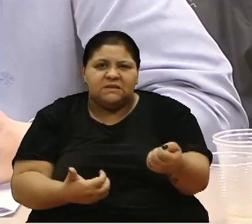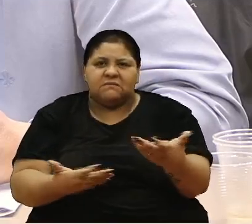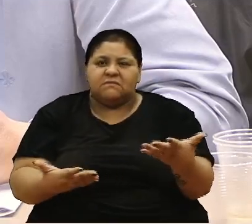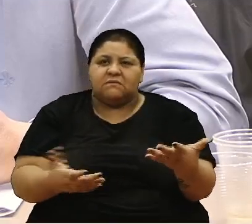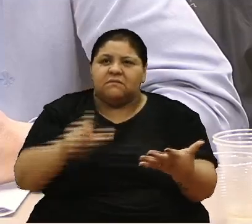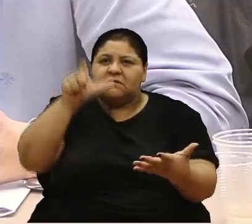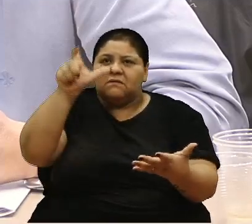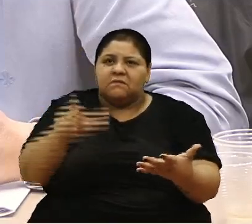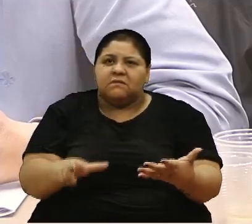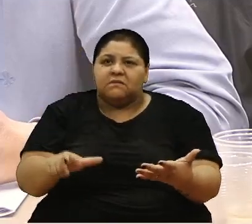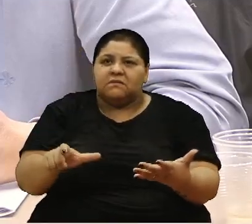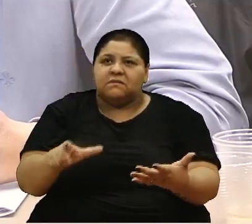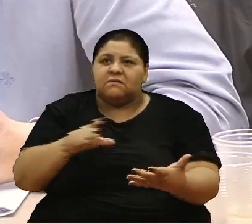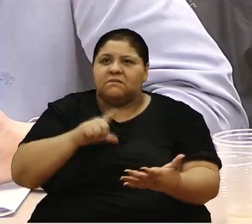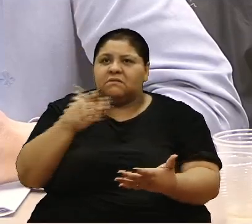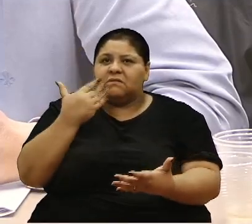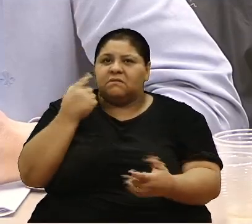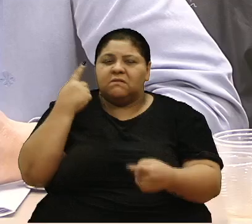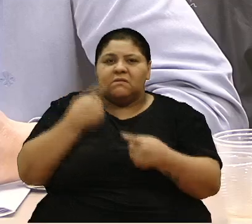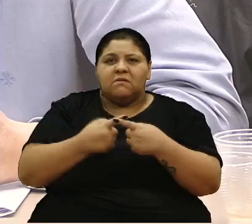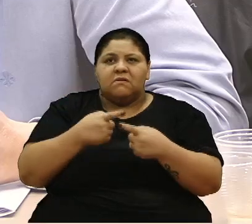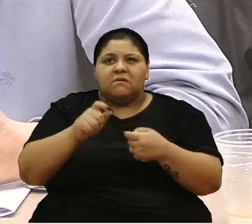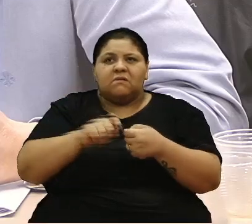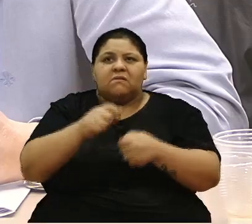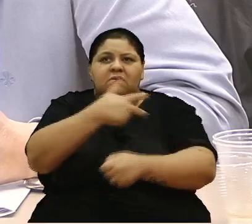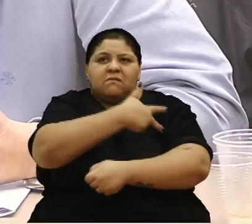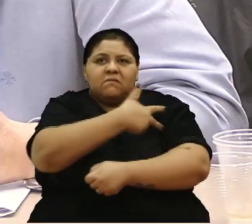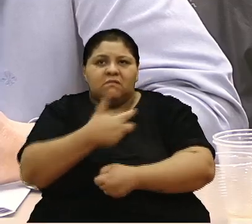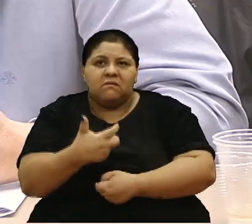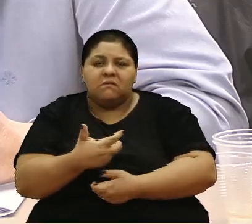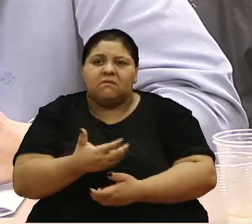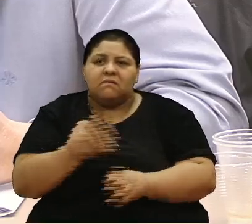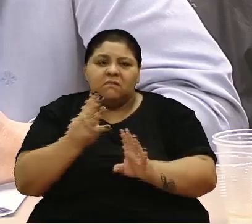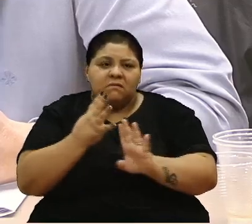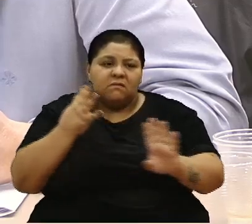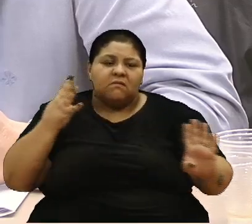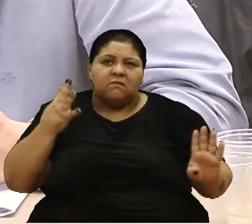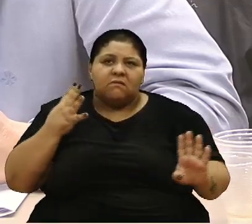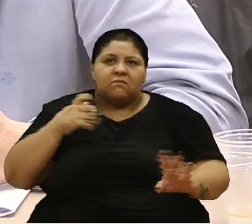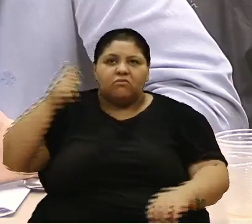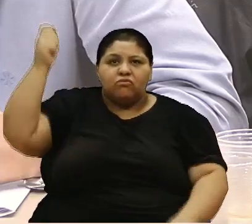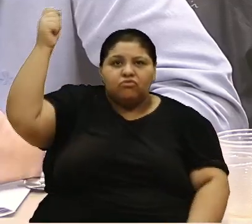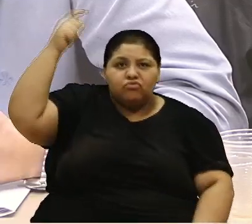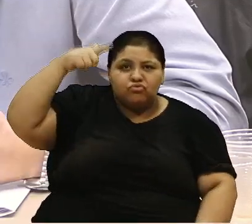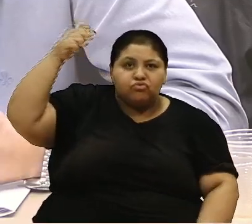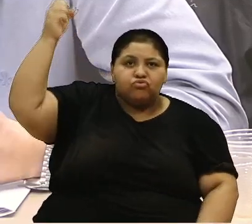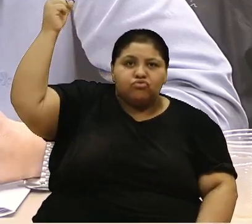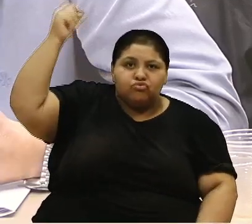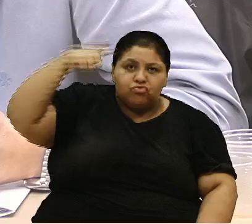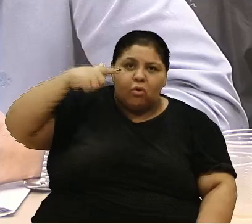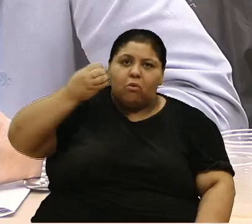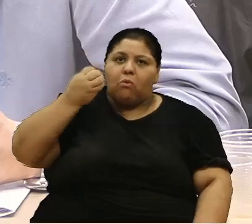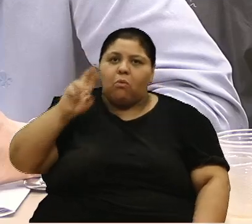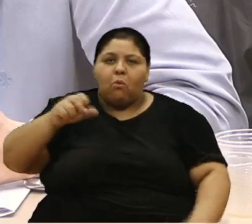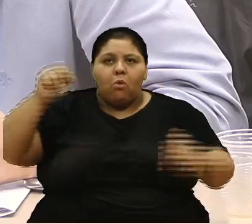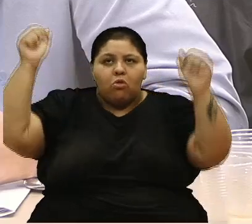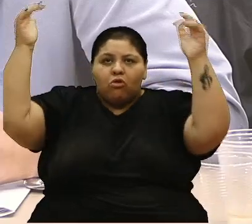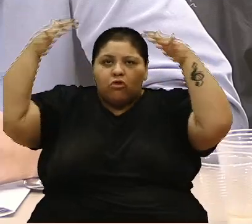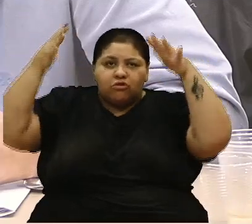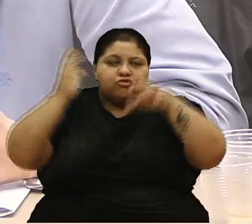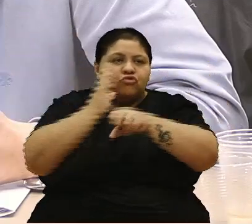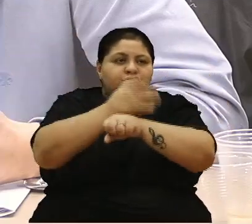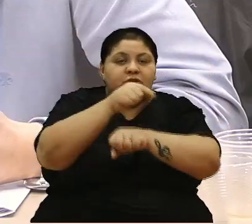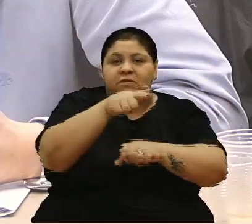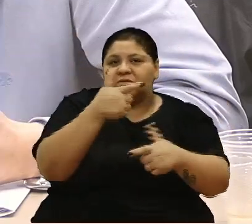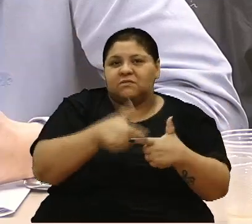pessoa às vezes está sem comer, porque ela vai fazer um exame, por exemplo, tirar sangue e está ali na fila, no sol, ou na chuva, ou de madrugada. Então esse é o problema.